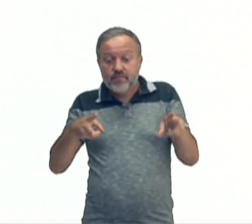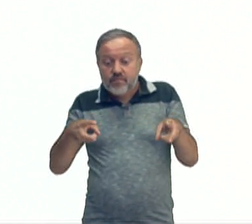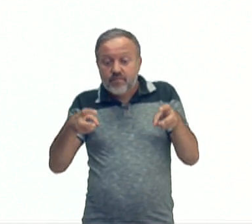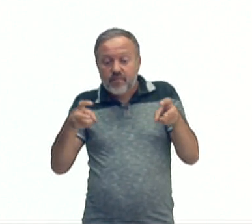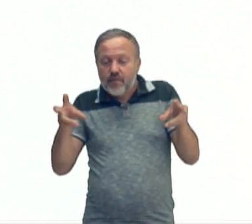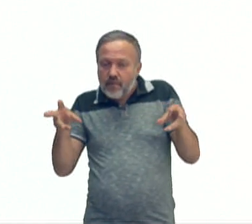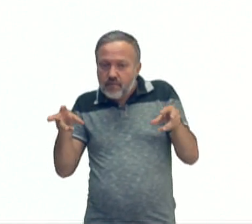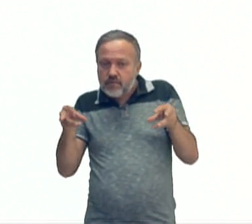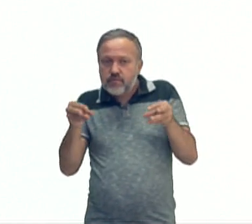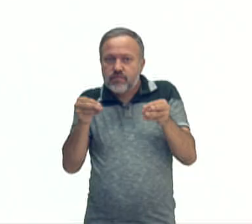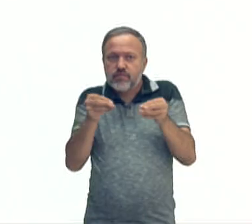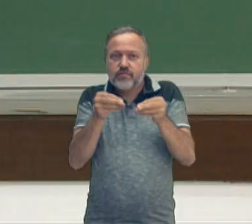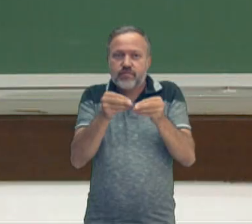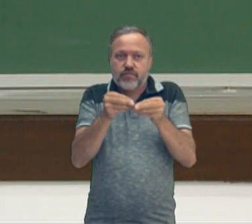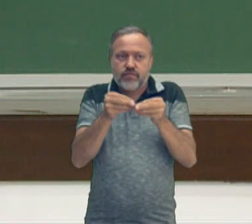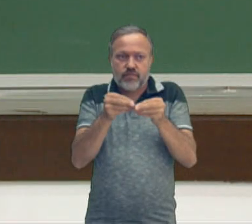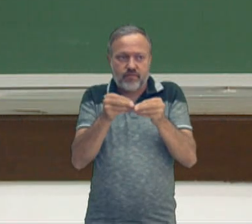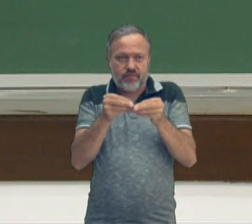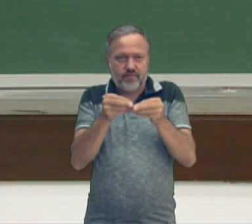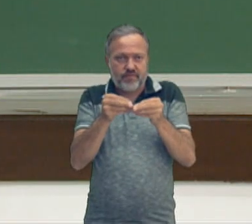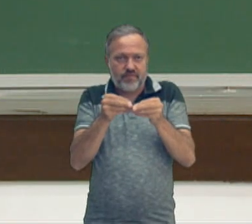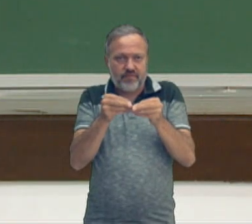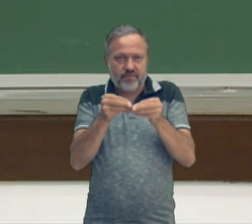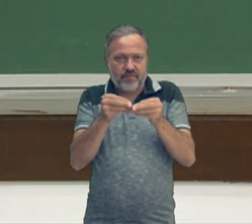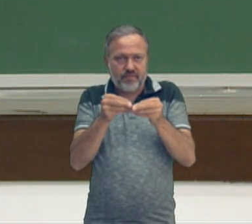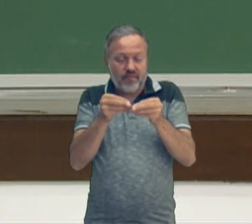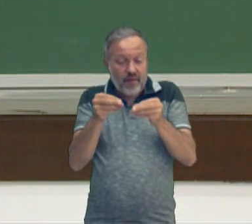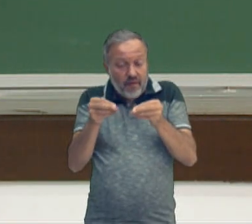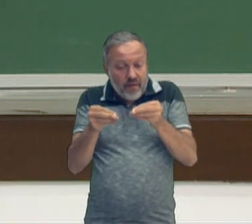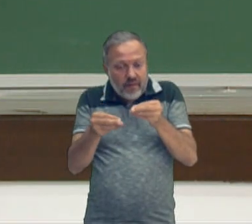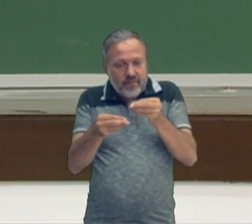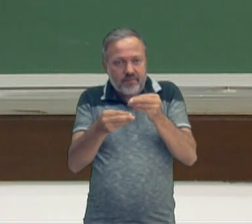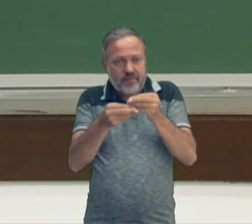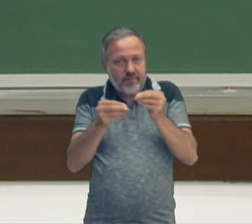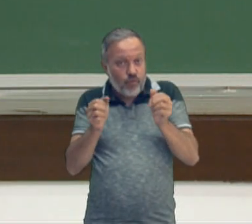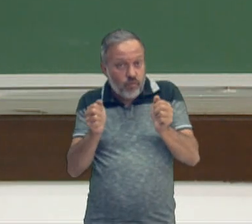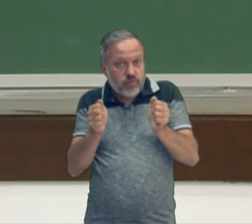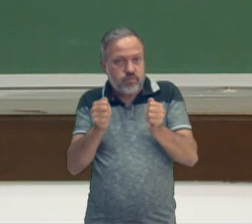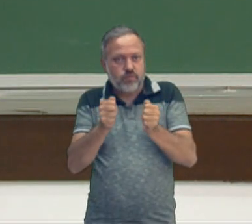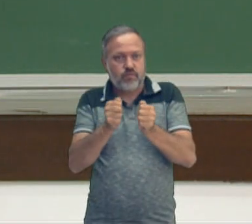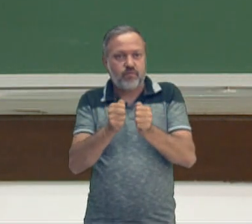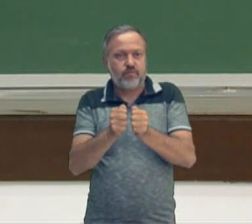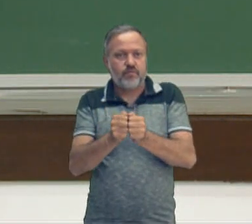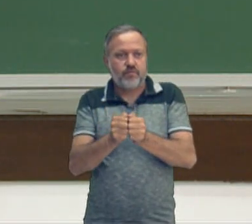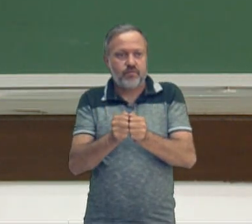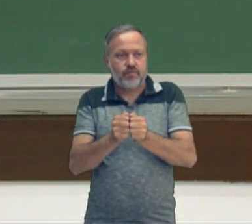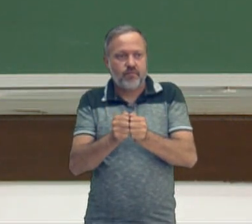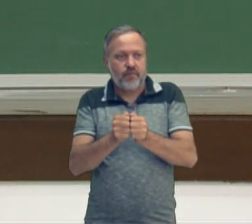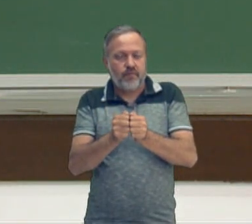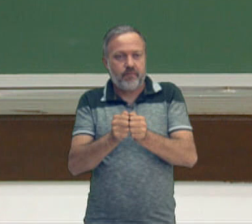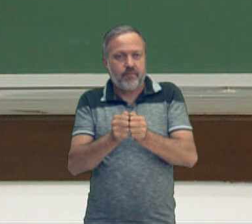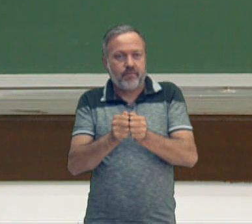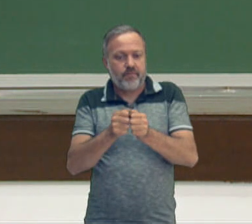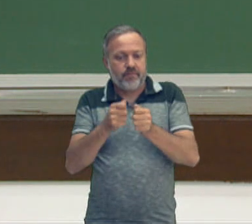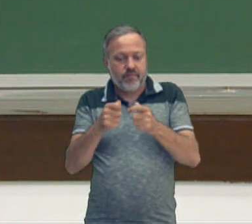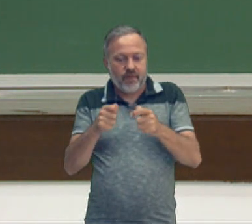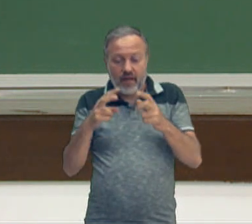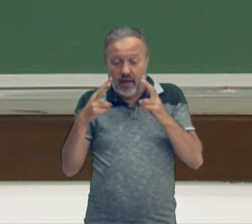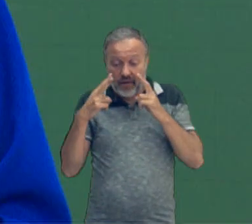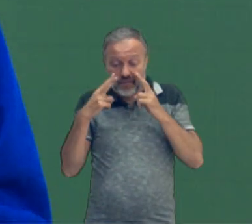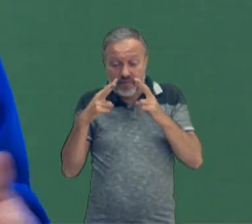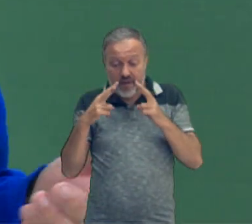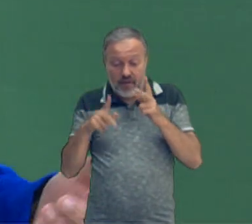munir o próprio Estado, dar condições para ele, dele suprir as necessidades do